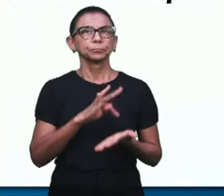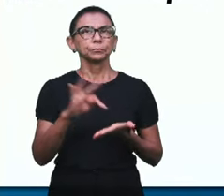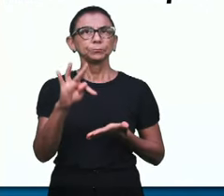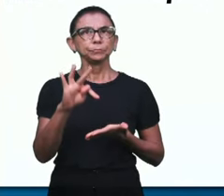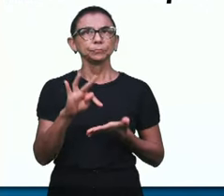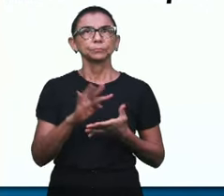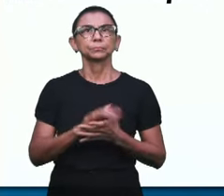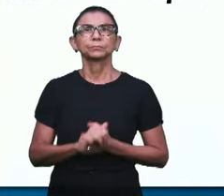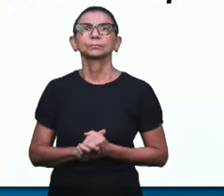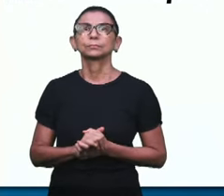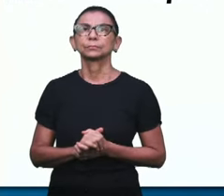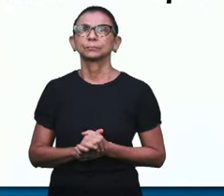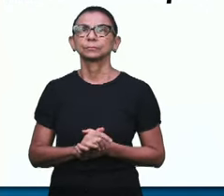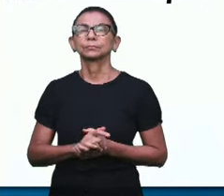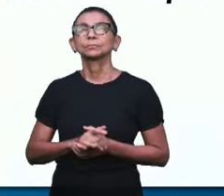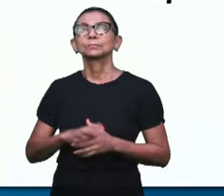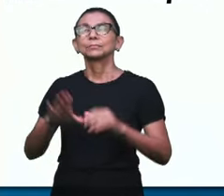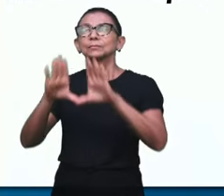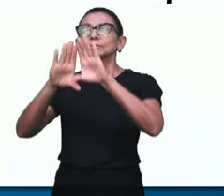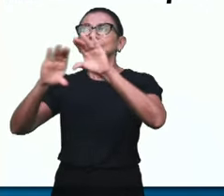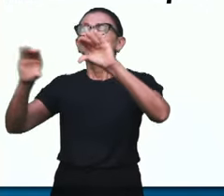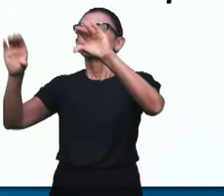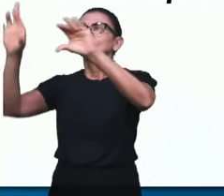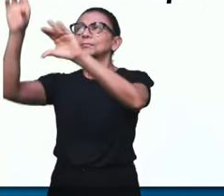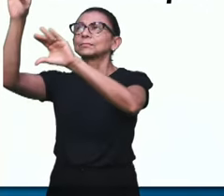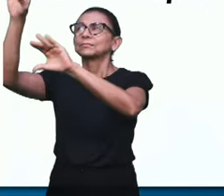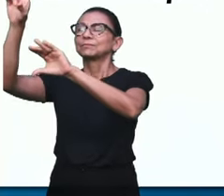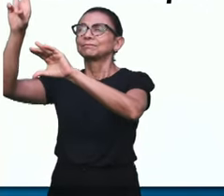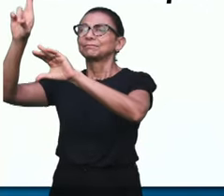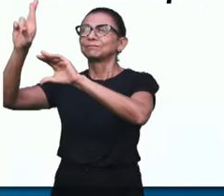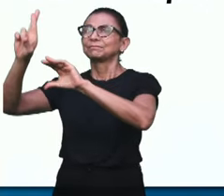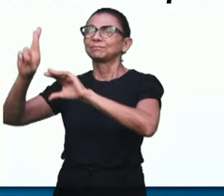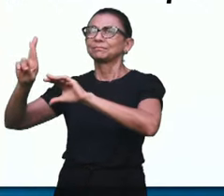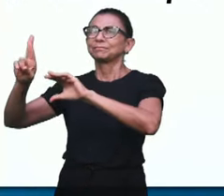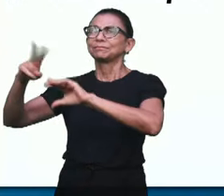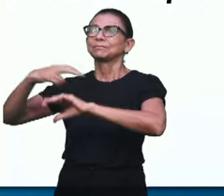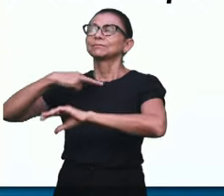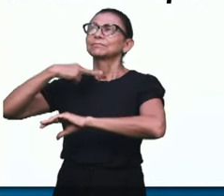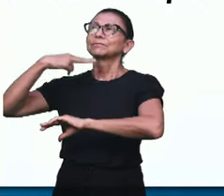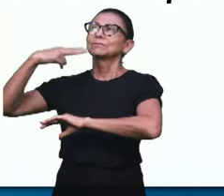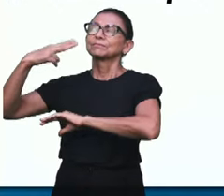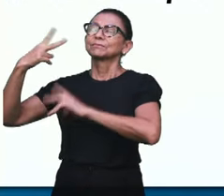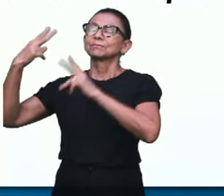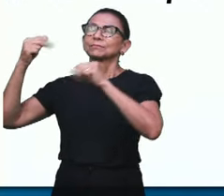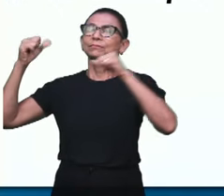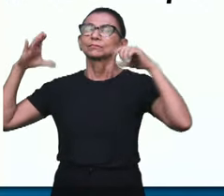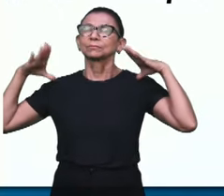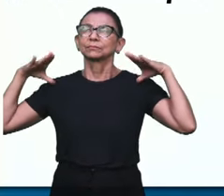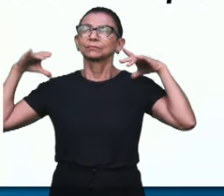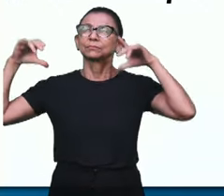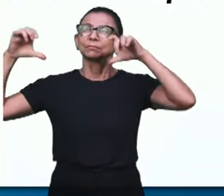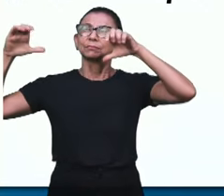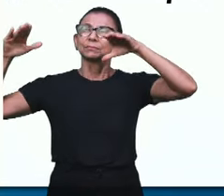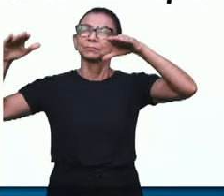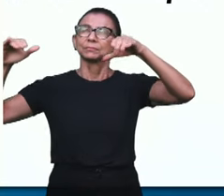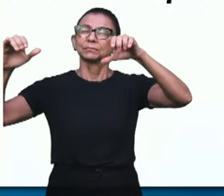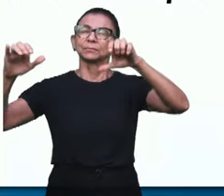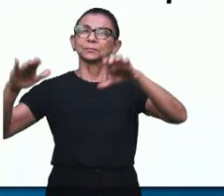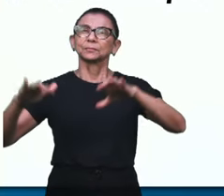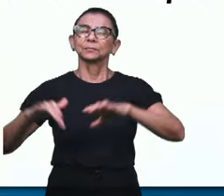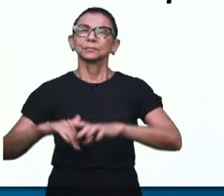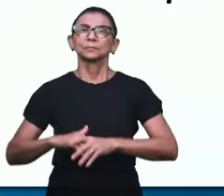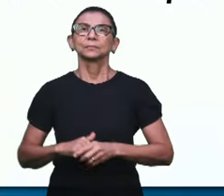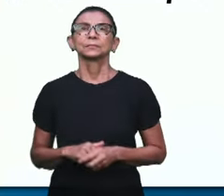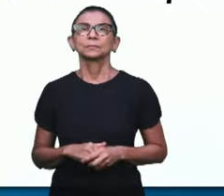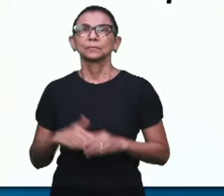o mesmo Senhor descerá do céu com alarido e com voz de arcanjo, a última com trombeta vez. De Deus. A trombeta de Deus é a